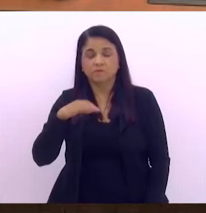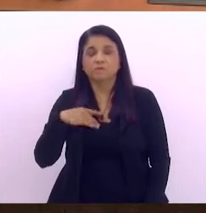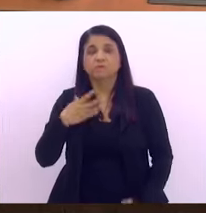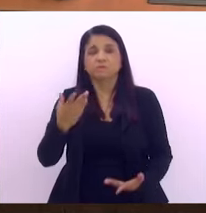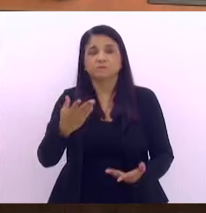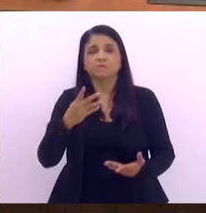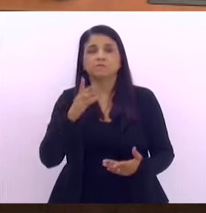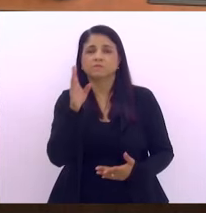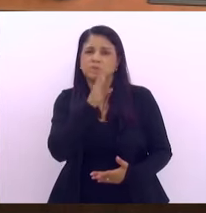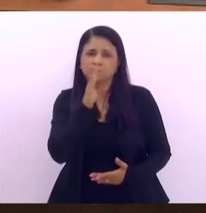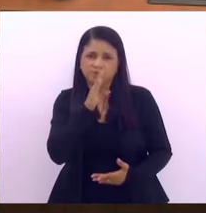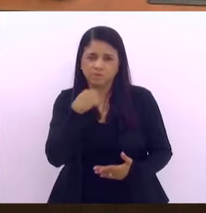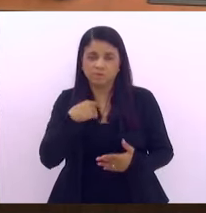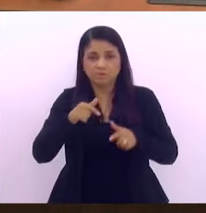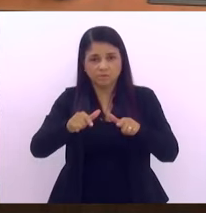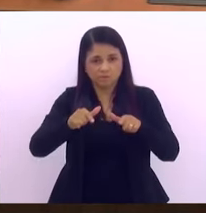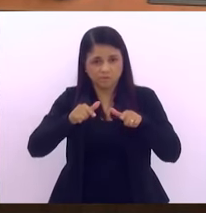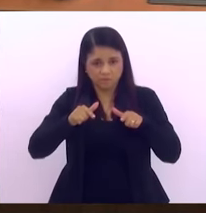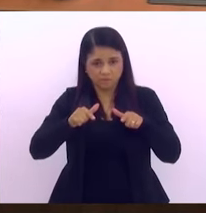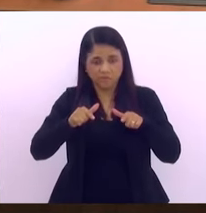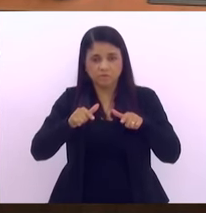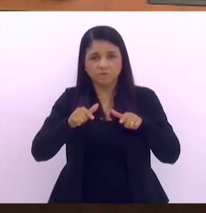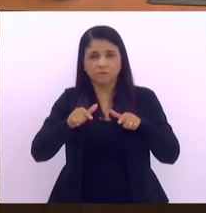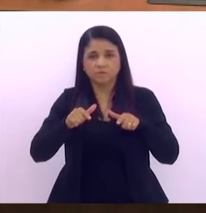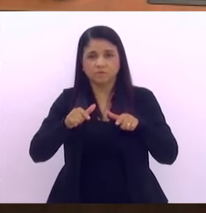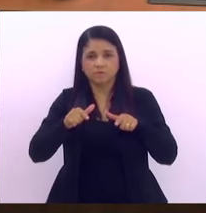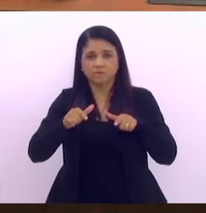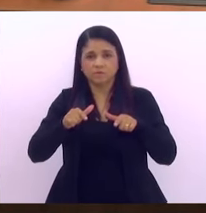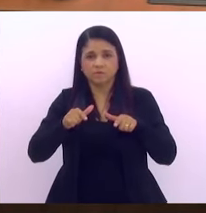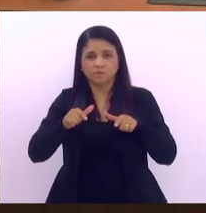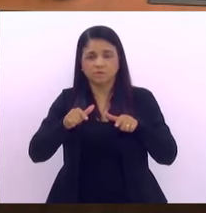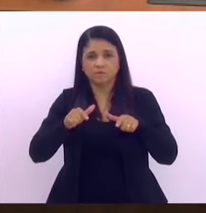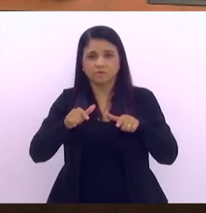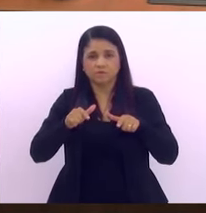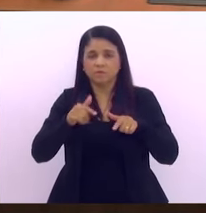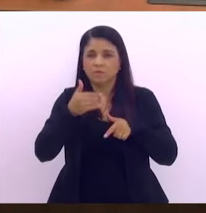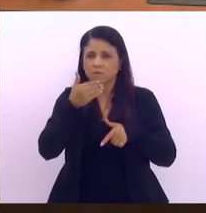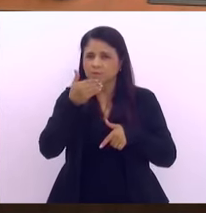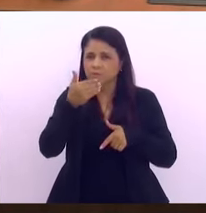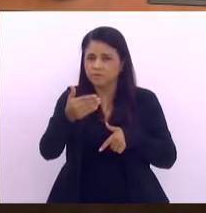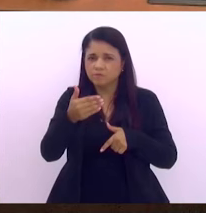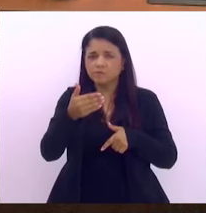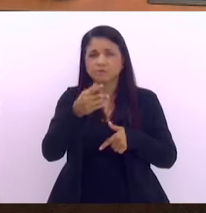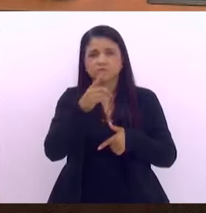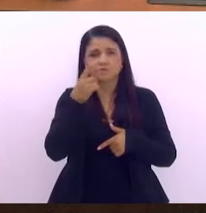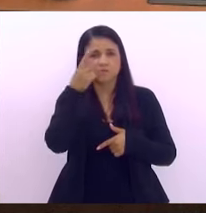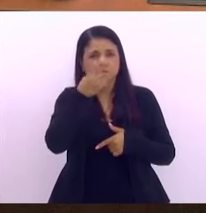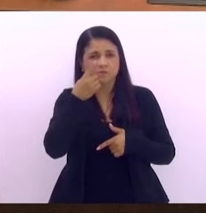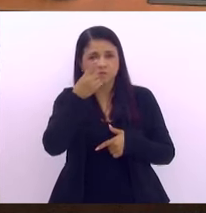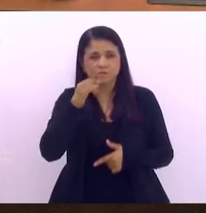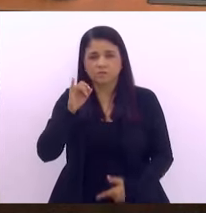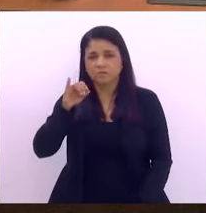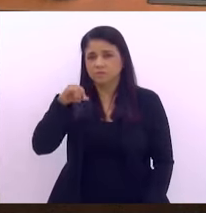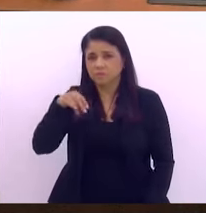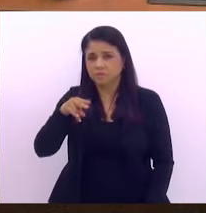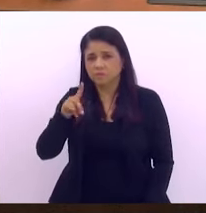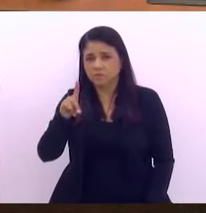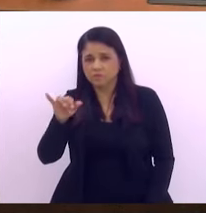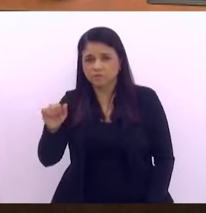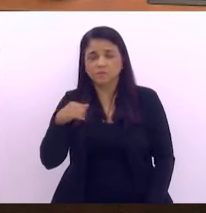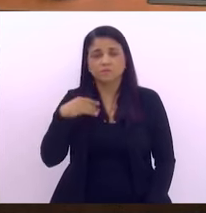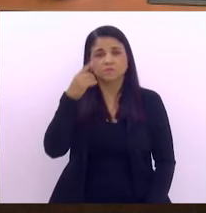presidente, é sobre a moção que Vossa Excelência falou, a pedido de alguns deputados, a deputada Indy Armelau, o